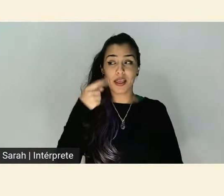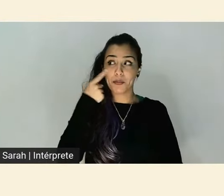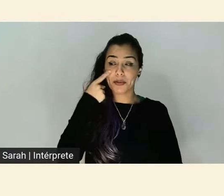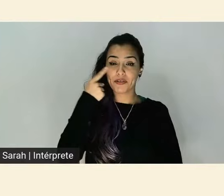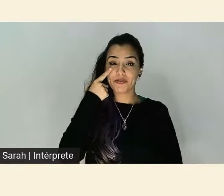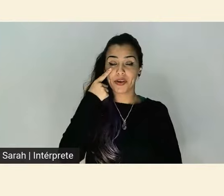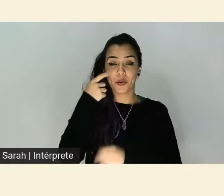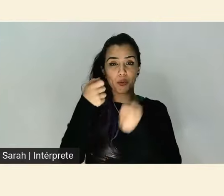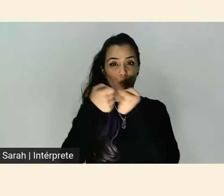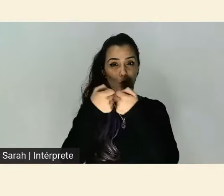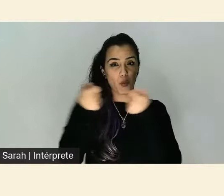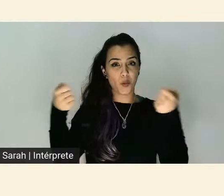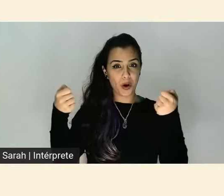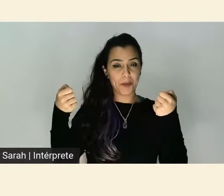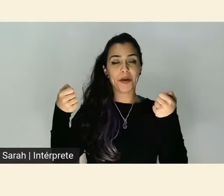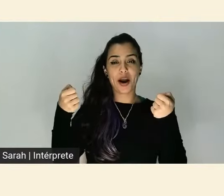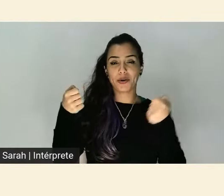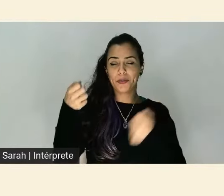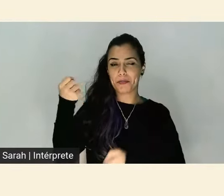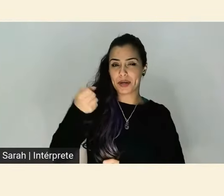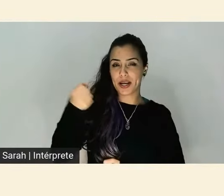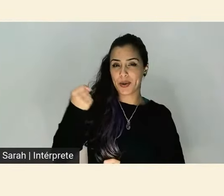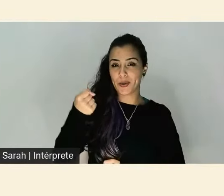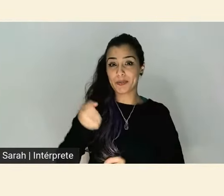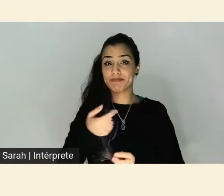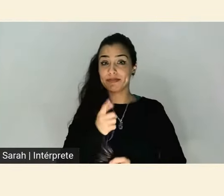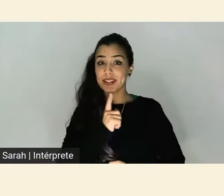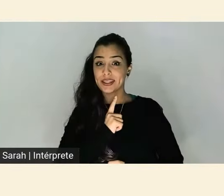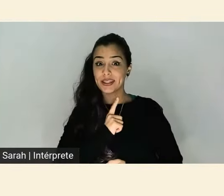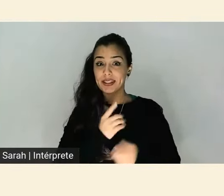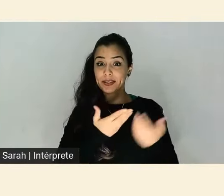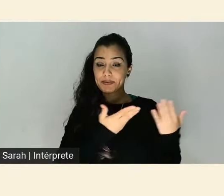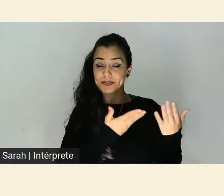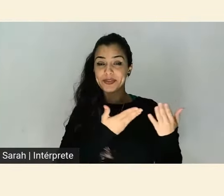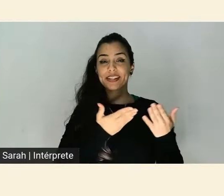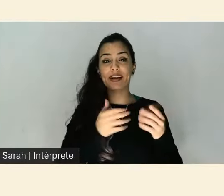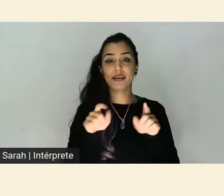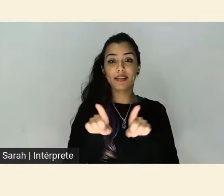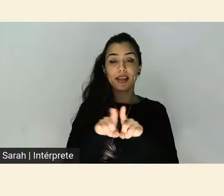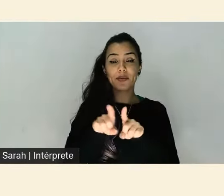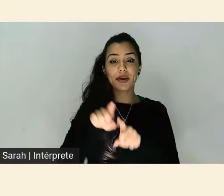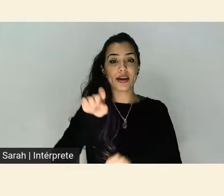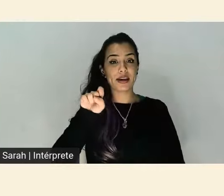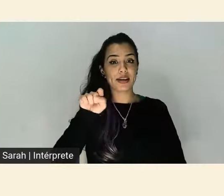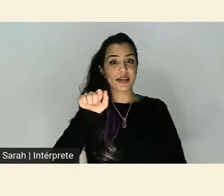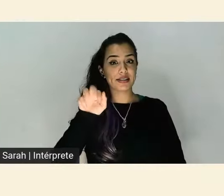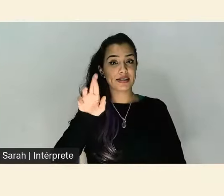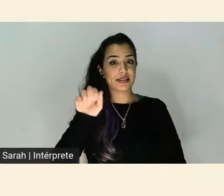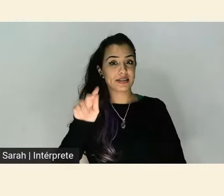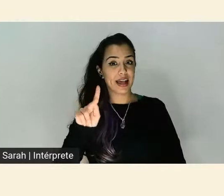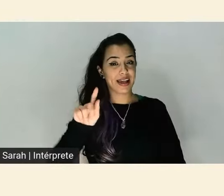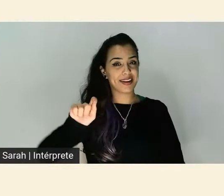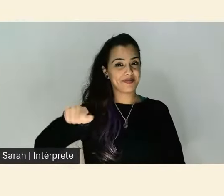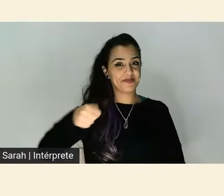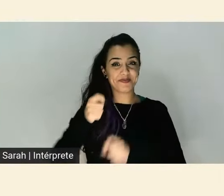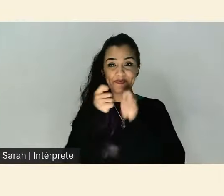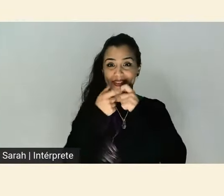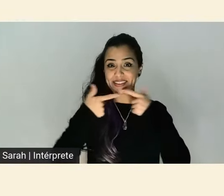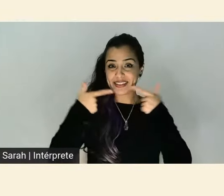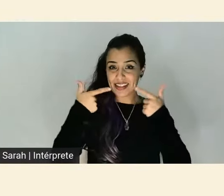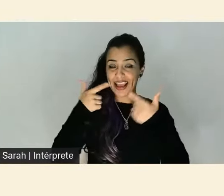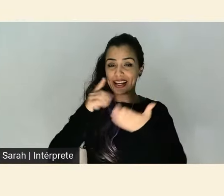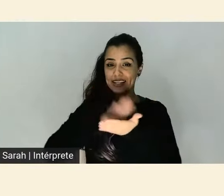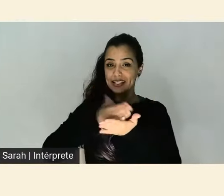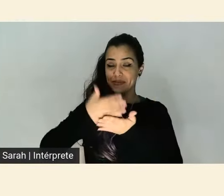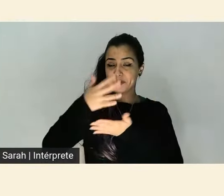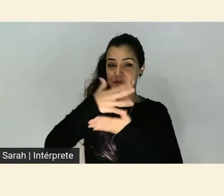para vocês a Sara, que vai nos acompanhar hoje, para tradução em Libras. Depois vocês vão conhecer